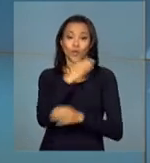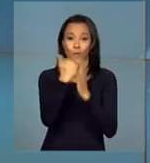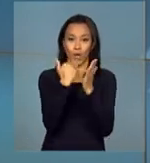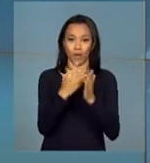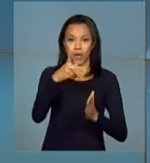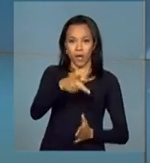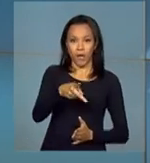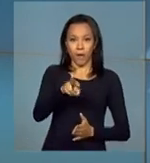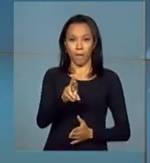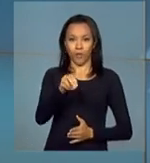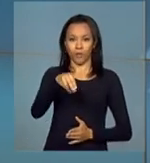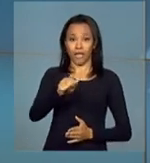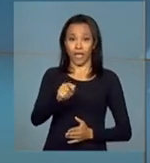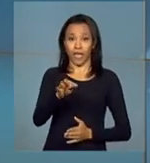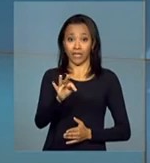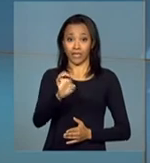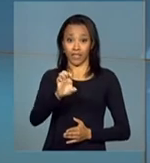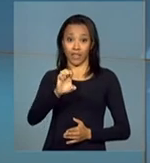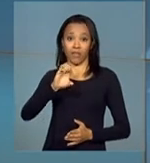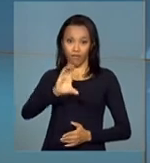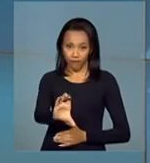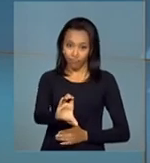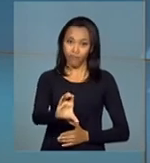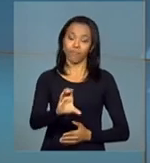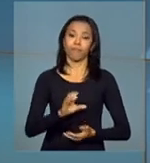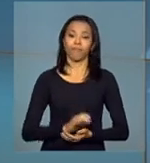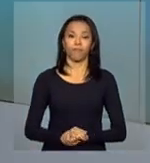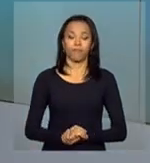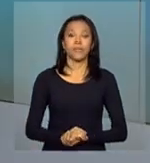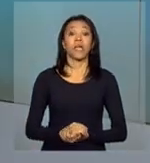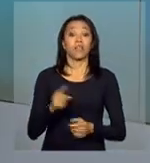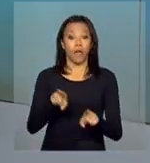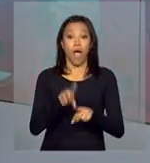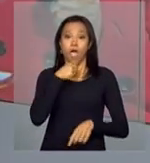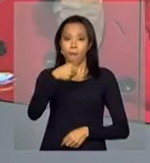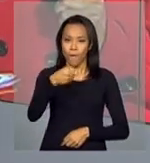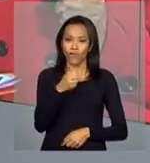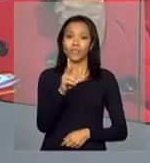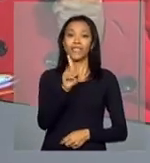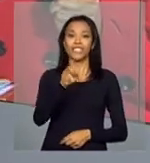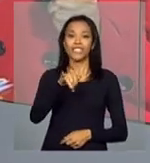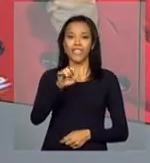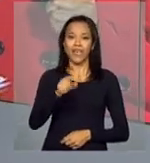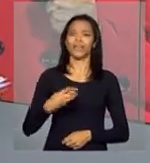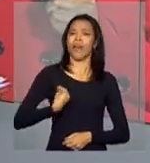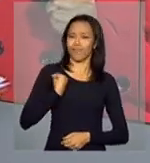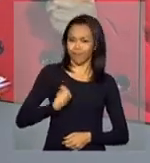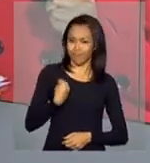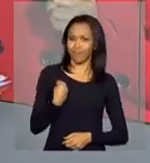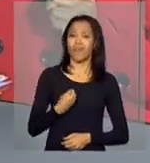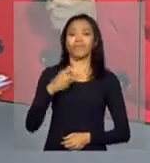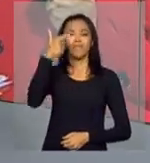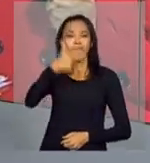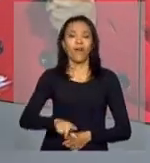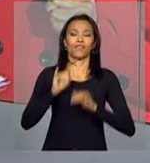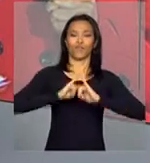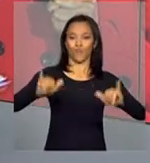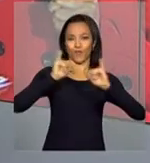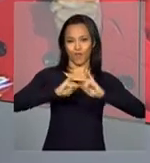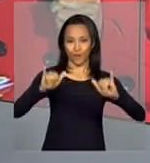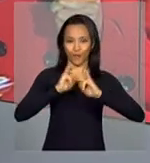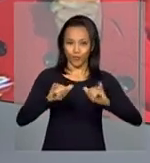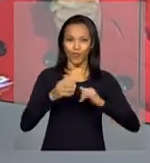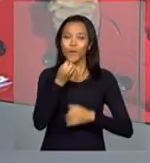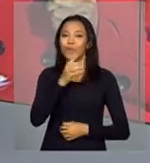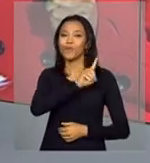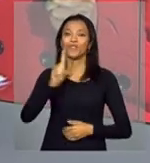Programa Nacional de Acesso ao Ensino Técnico e Emprego. A repórter Daniela Almeida está em Osório e tem as informações ao